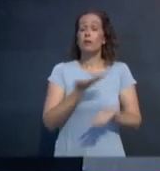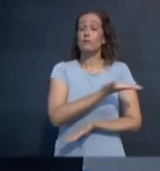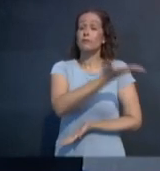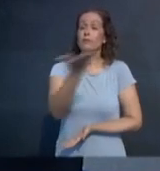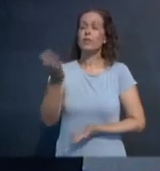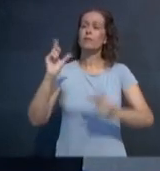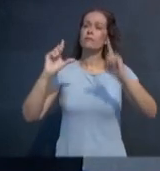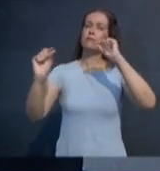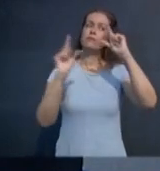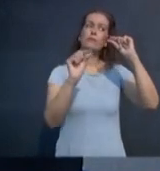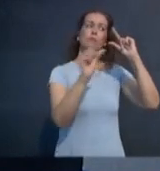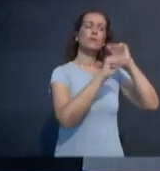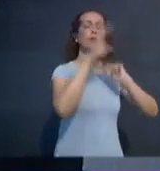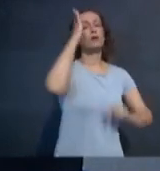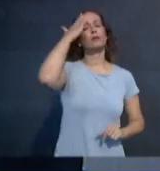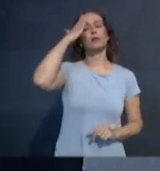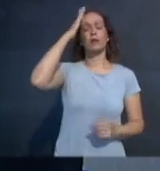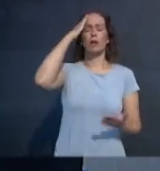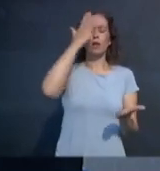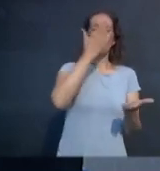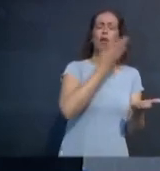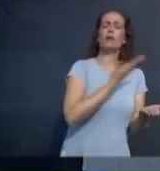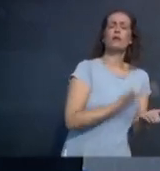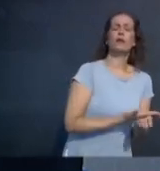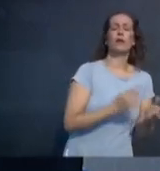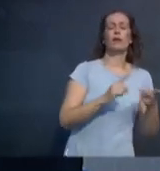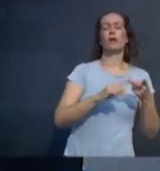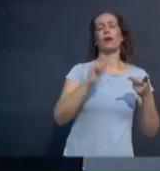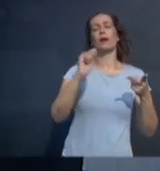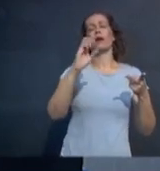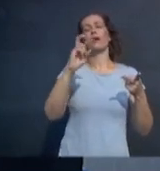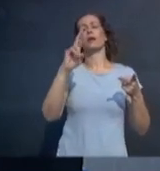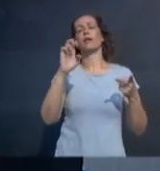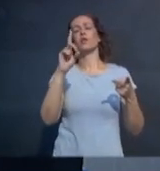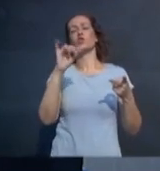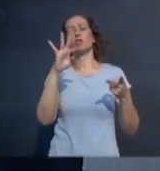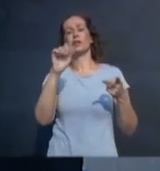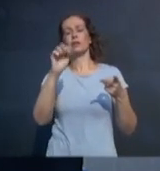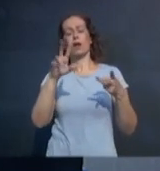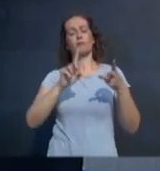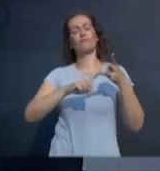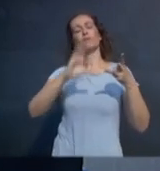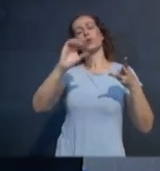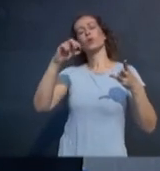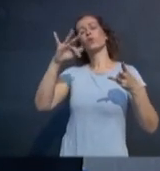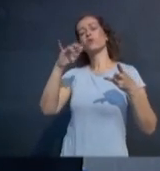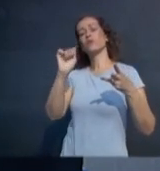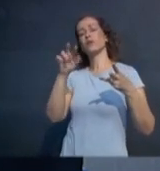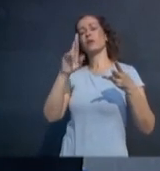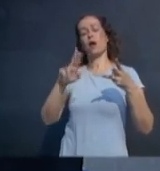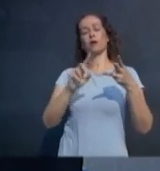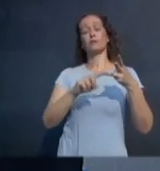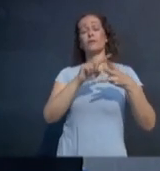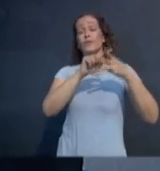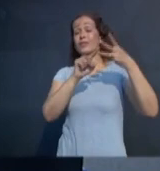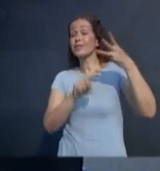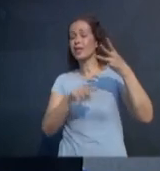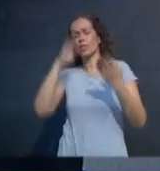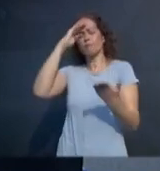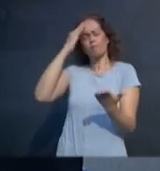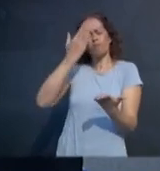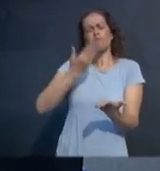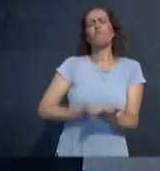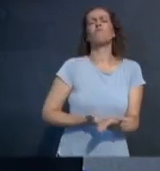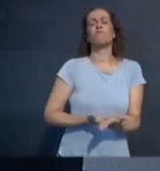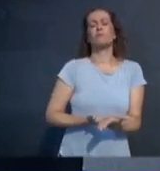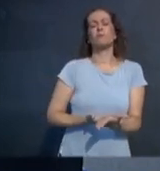daqui entendendo, crer, acreditar, confiar. Aquele que viu, aquele que isto viu,